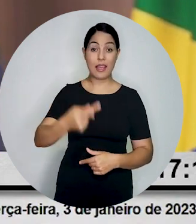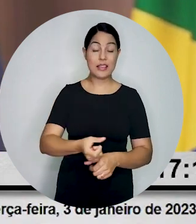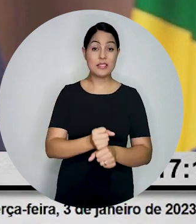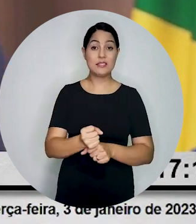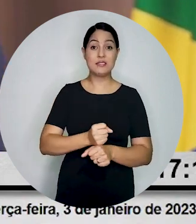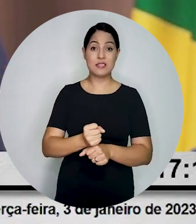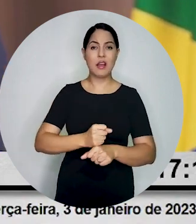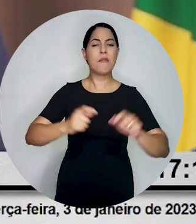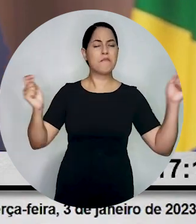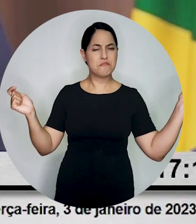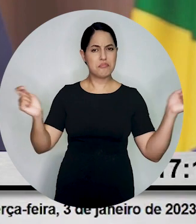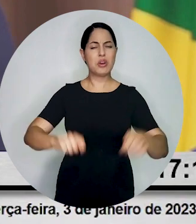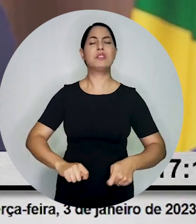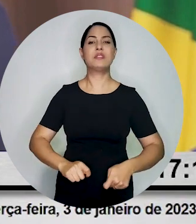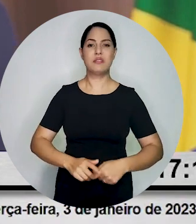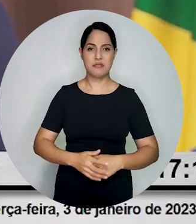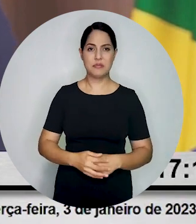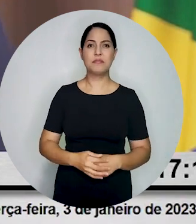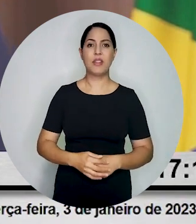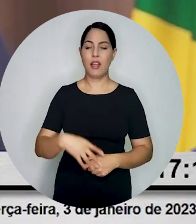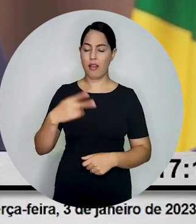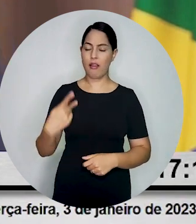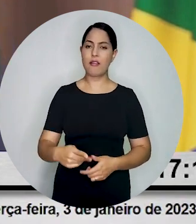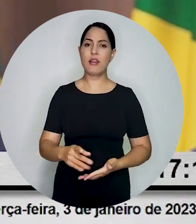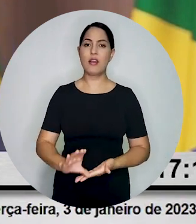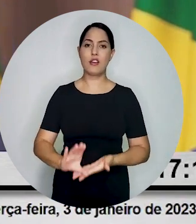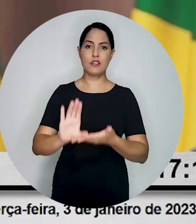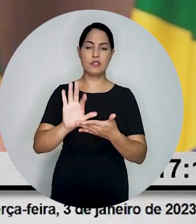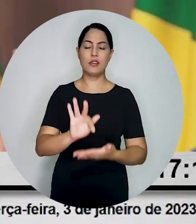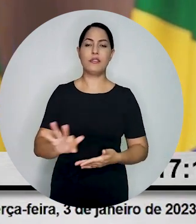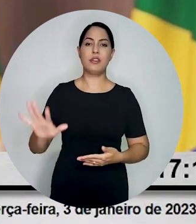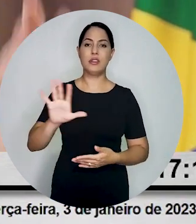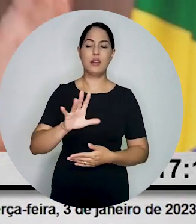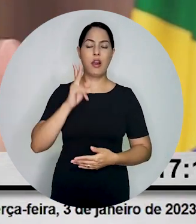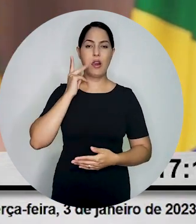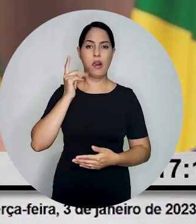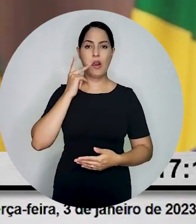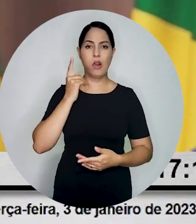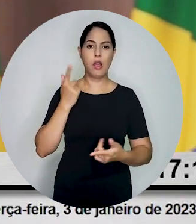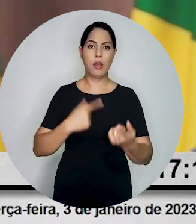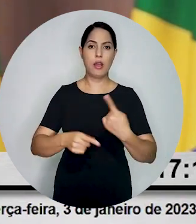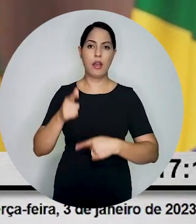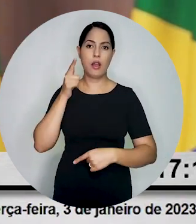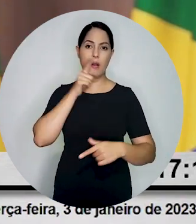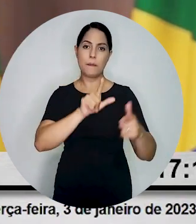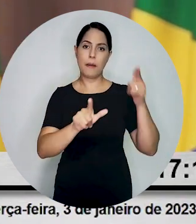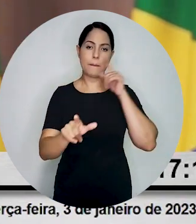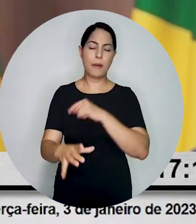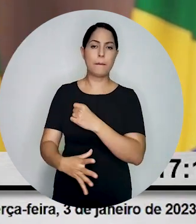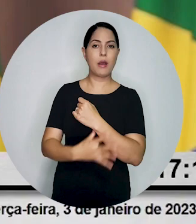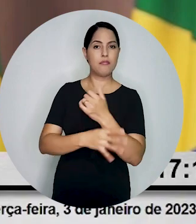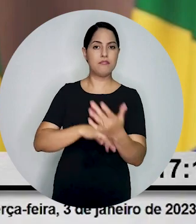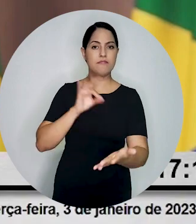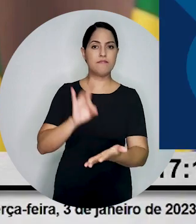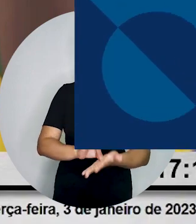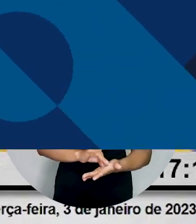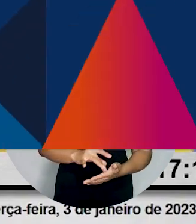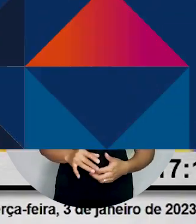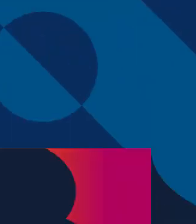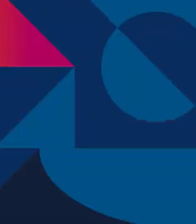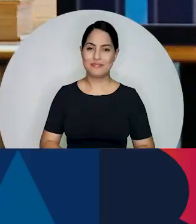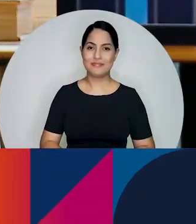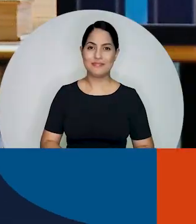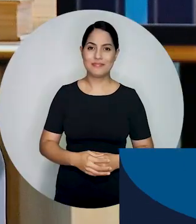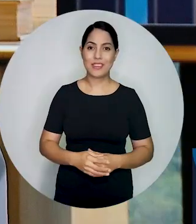lembrar que nesse ano foi possível este Conselho garantir essa conquista para os advogados e